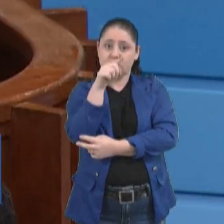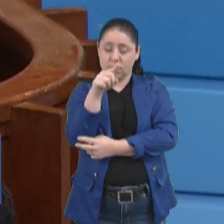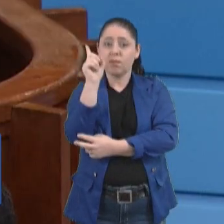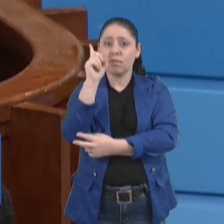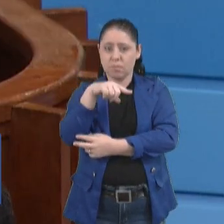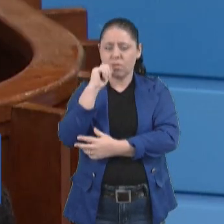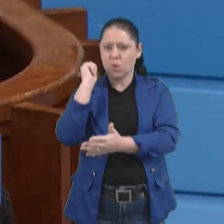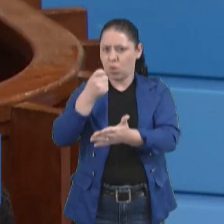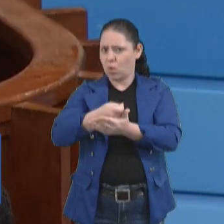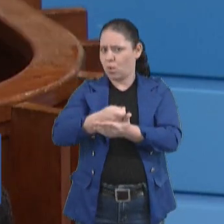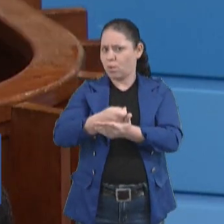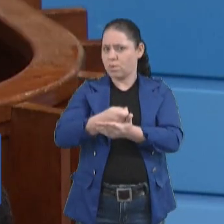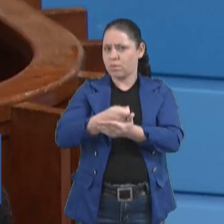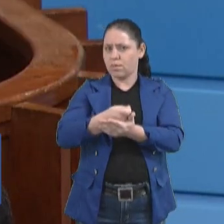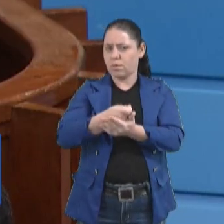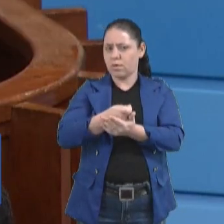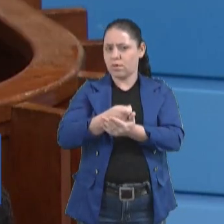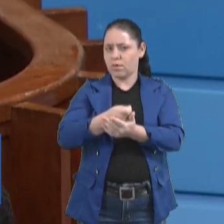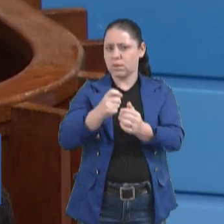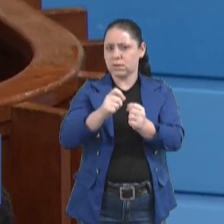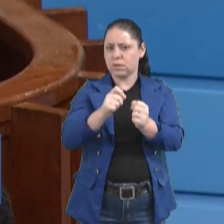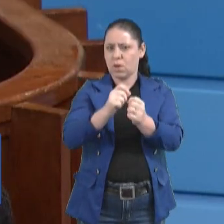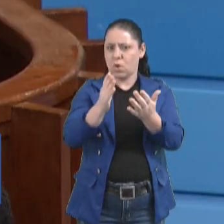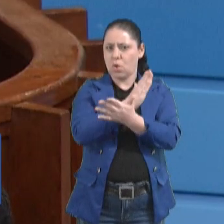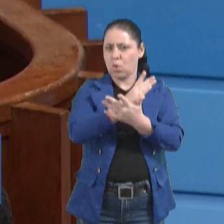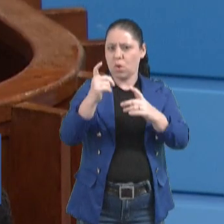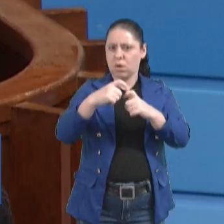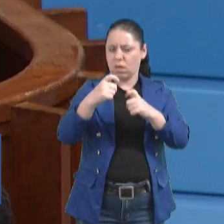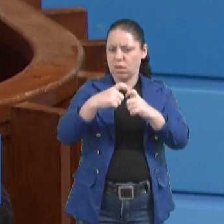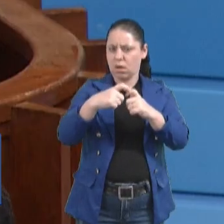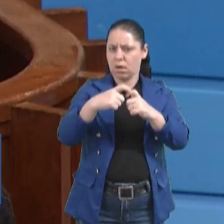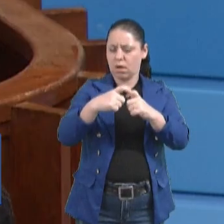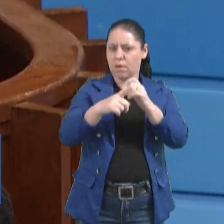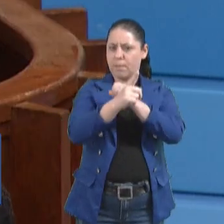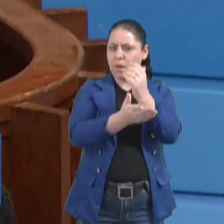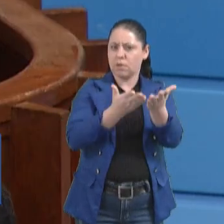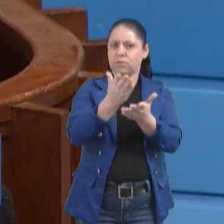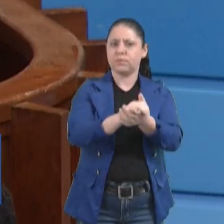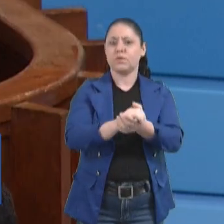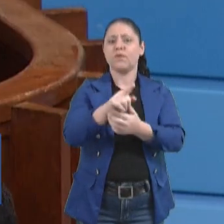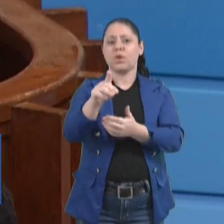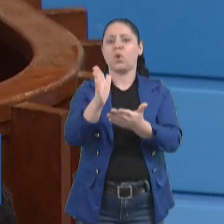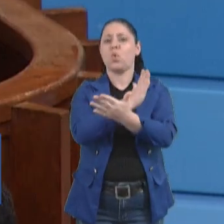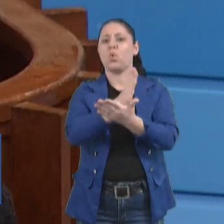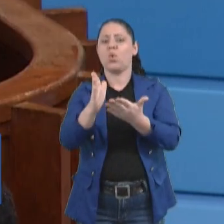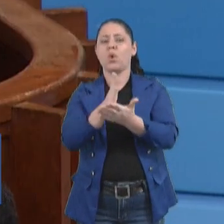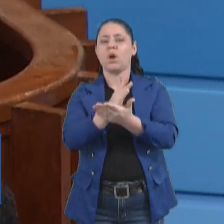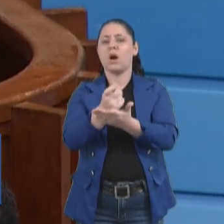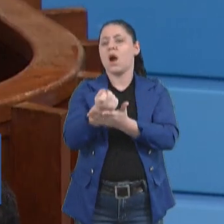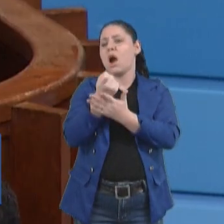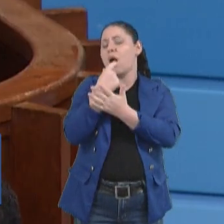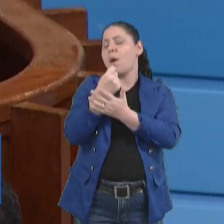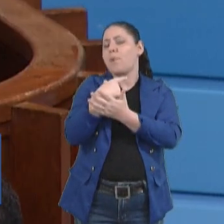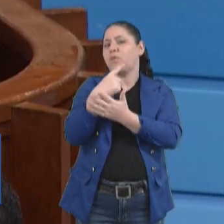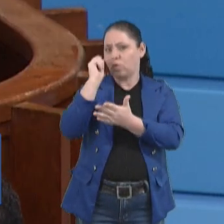você é obrigado a submeter a algum tratamento médico, que você é obrigado a tomar alguma